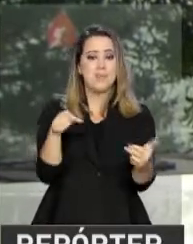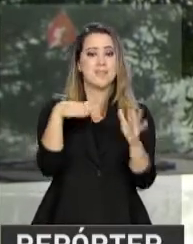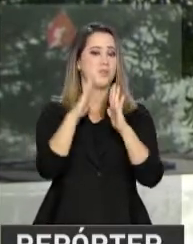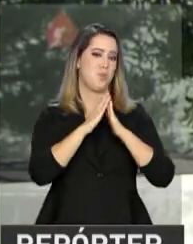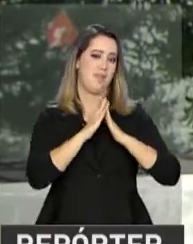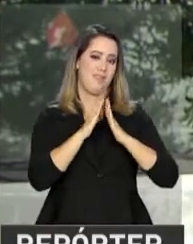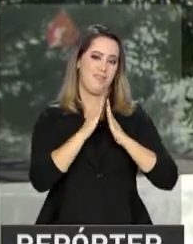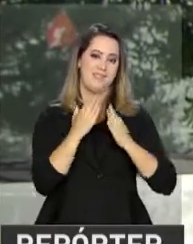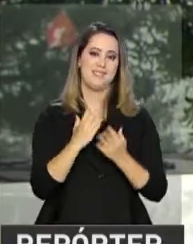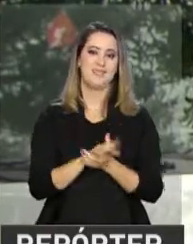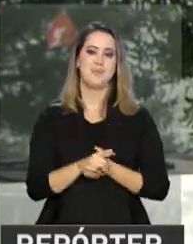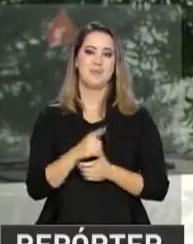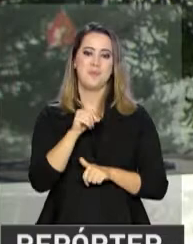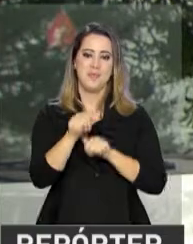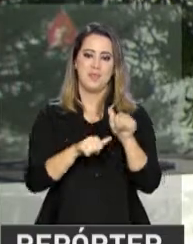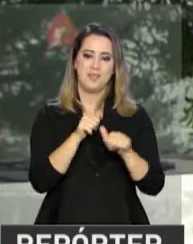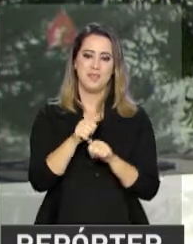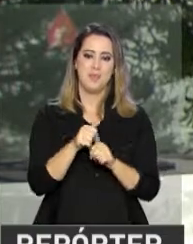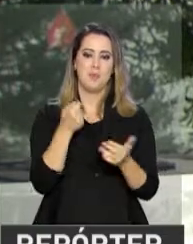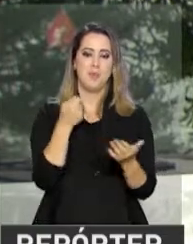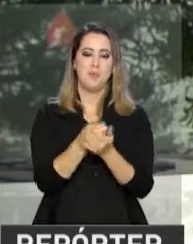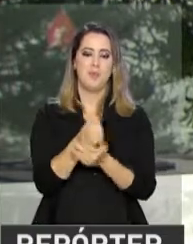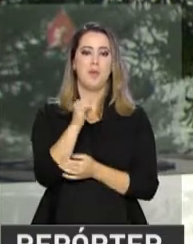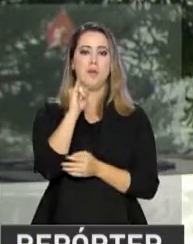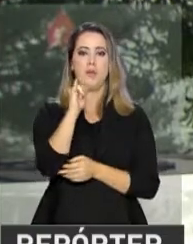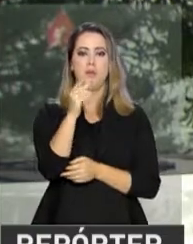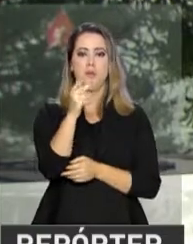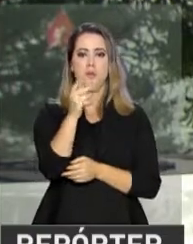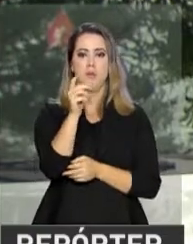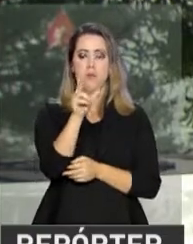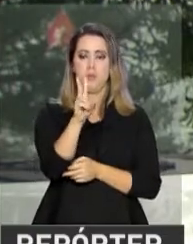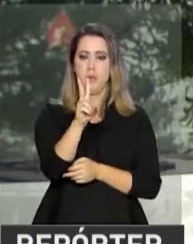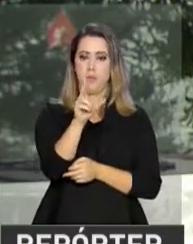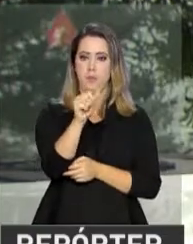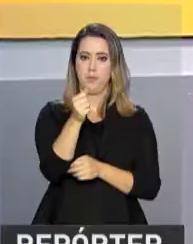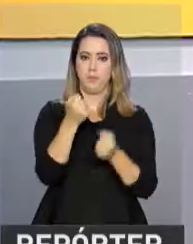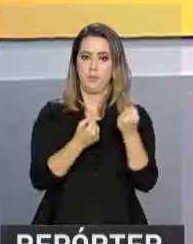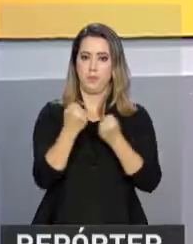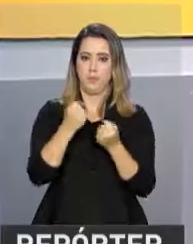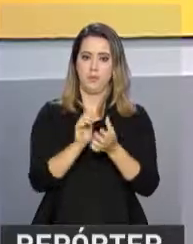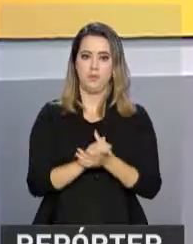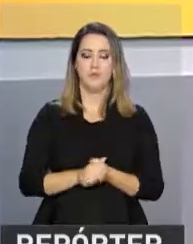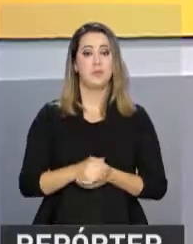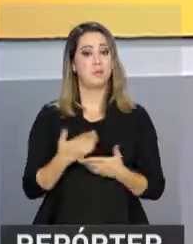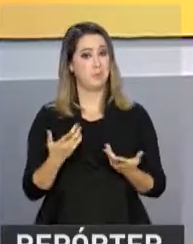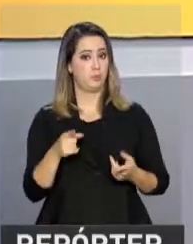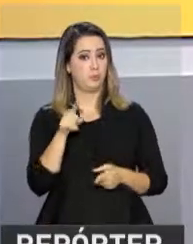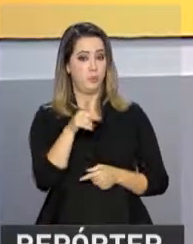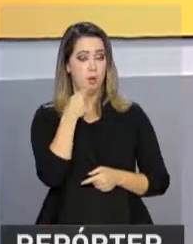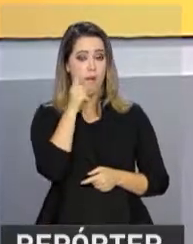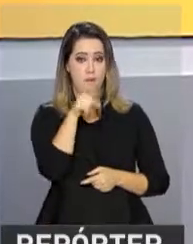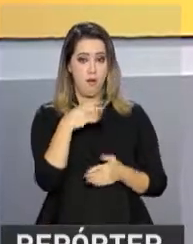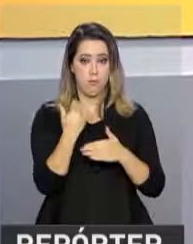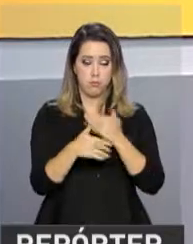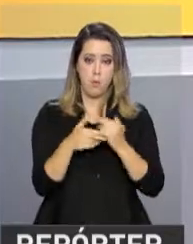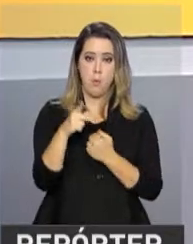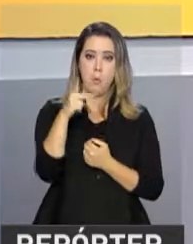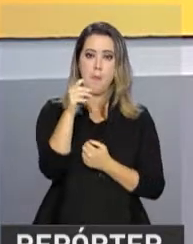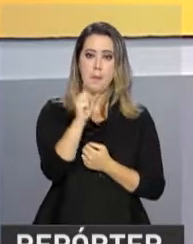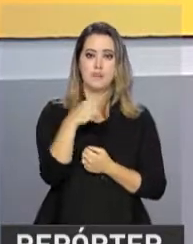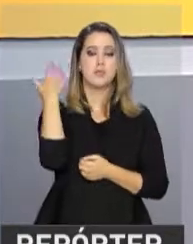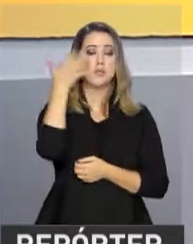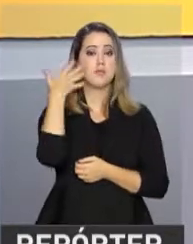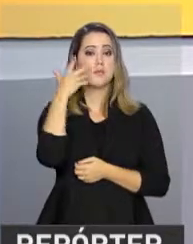né? Pagar o IPVA do carro, que está aí já chegando aqui mais uns dias, né? E ainda sobre esse assunto, vale explicar